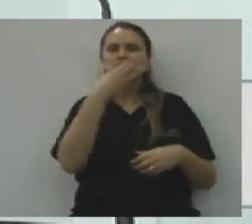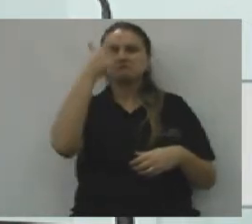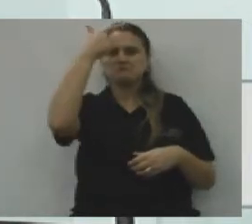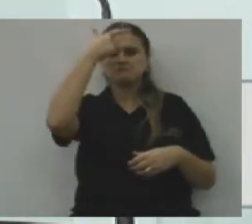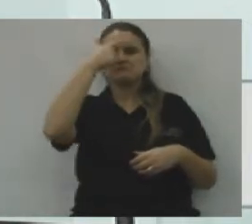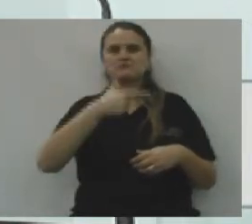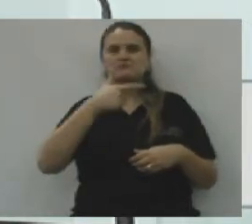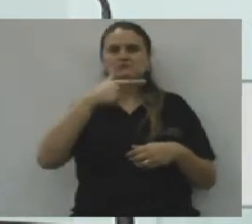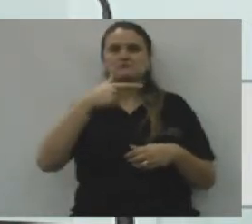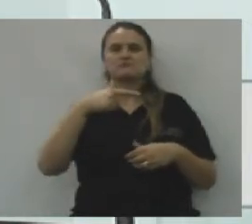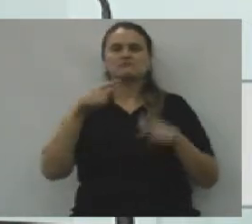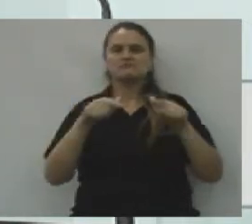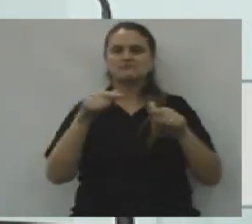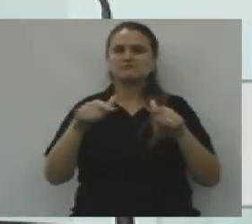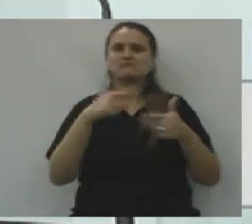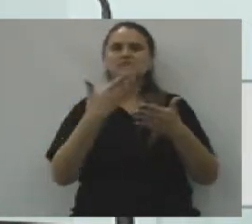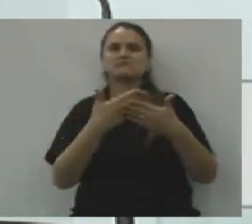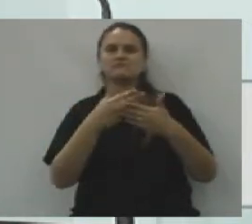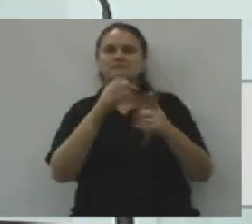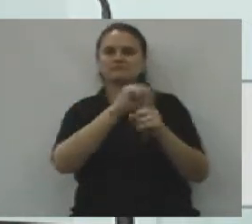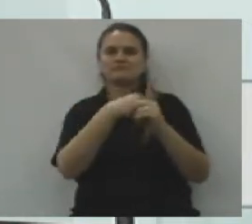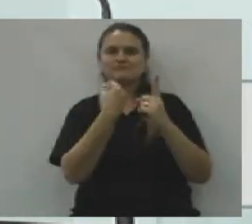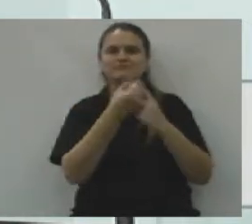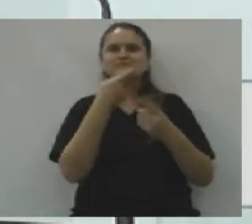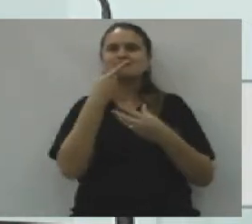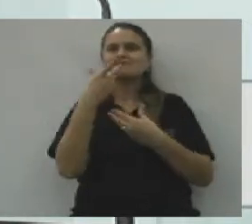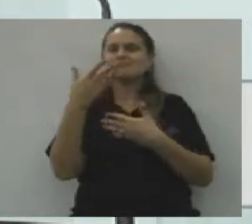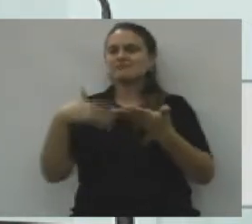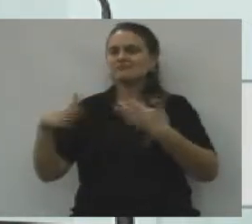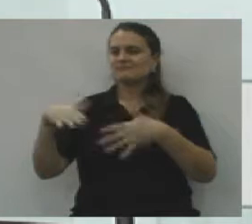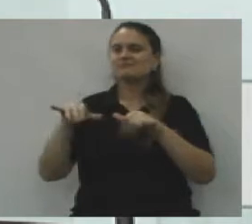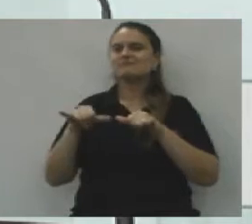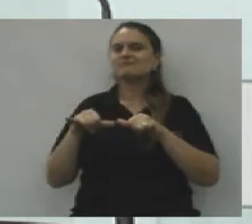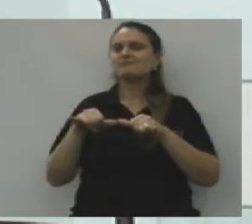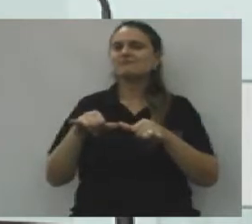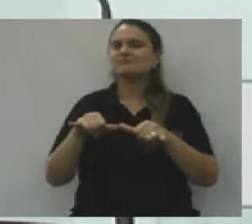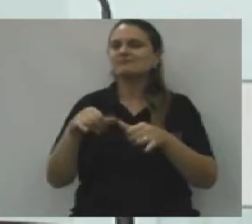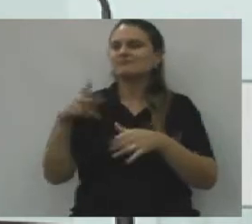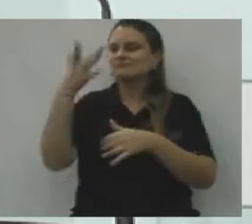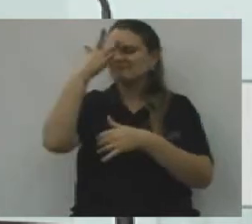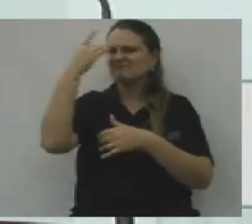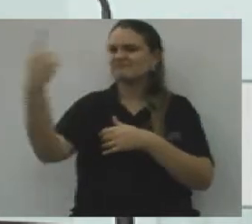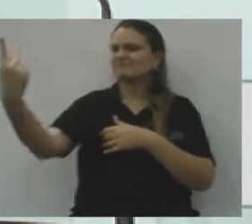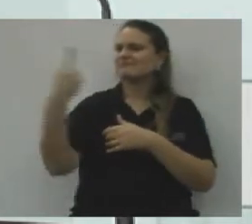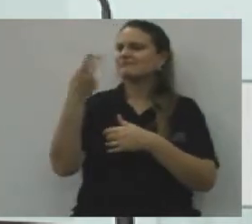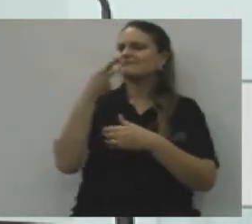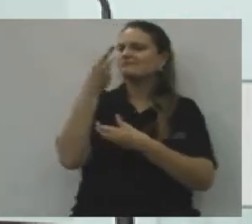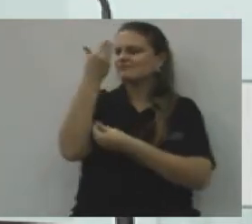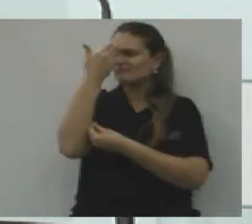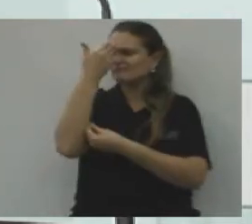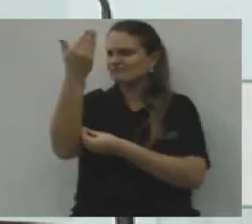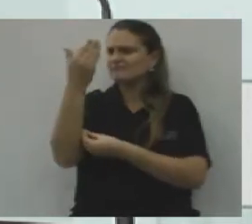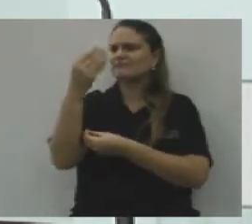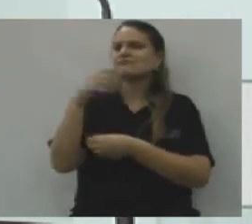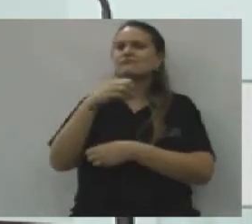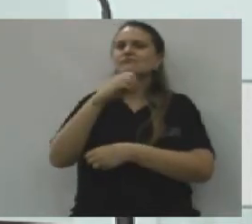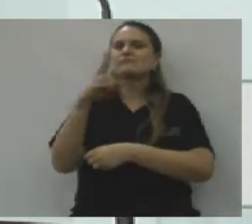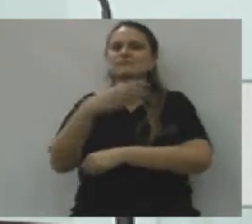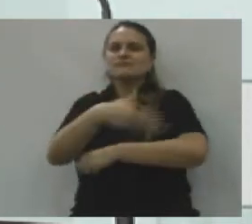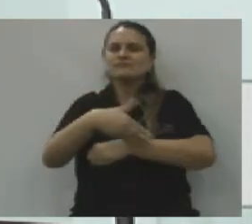sociedade. Agradecendo, quando encontro vocês num supermercado, na rua, numa festa,